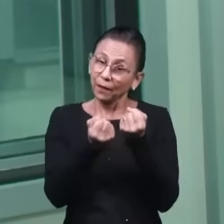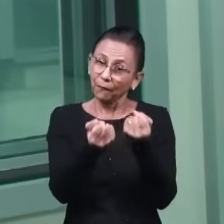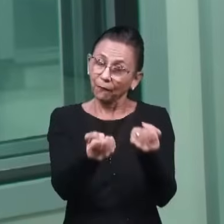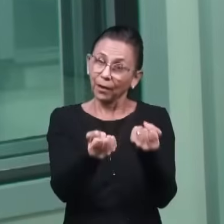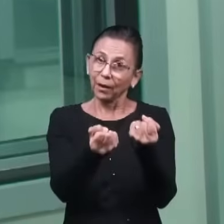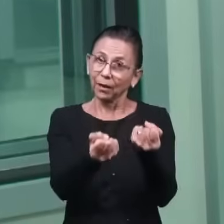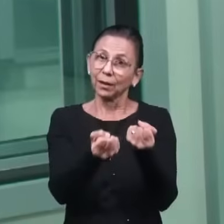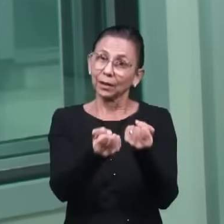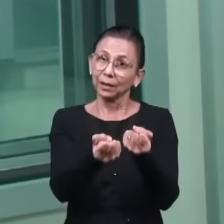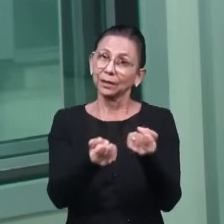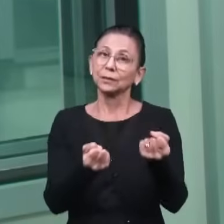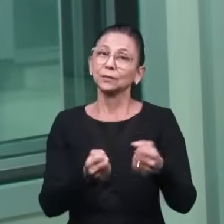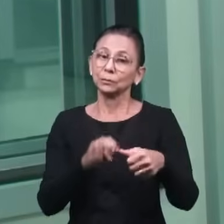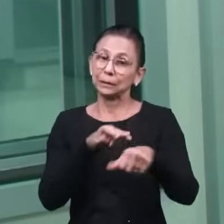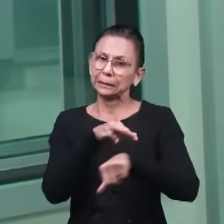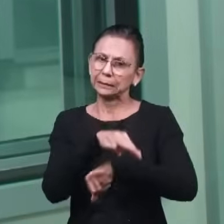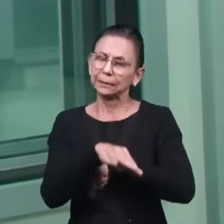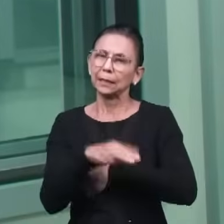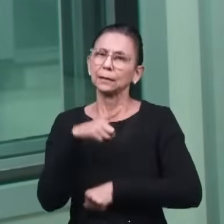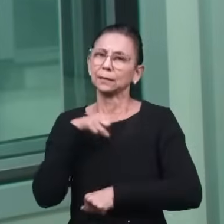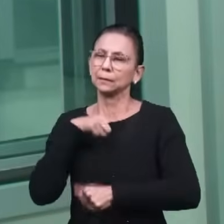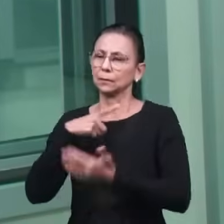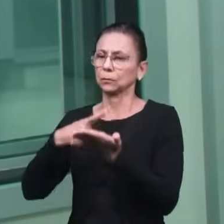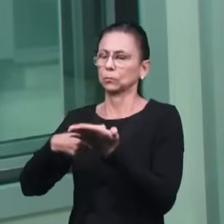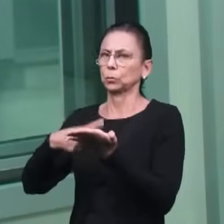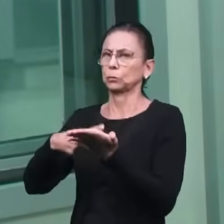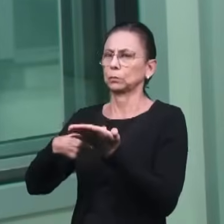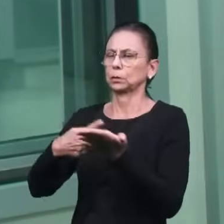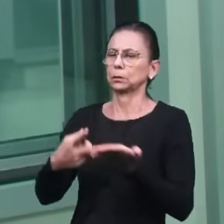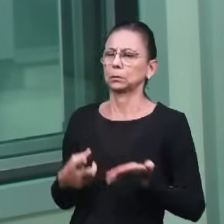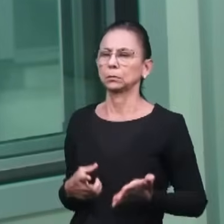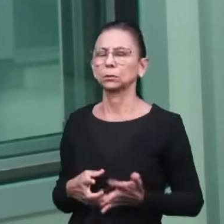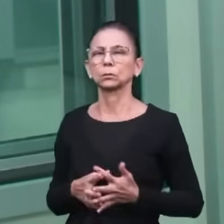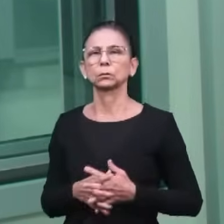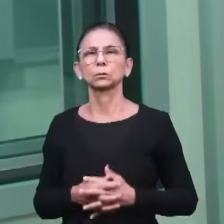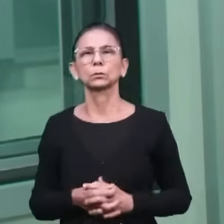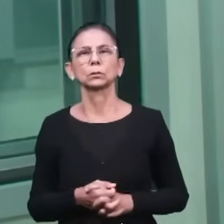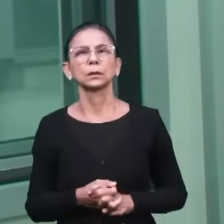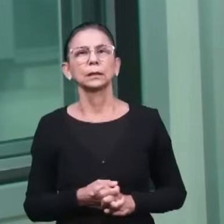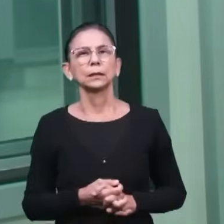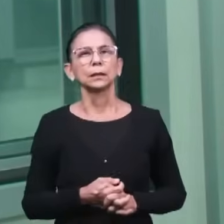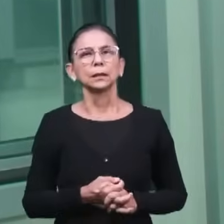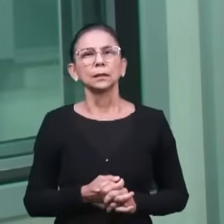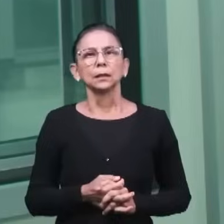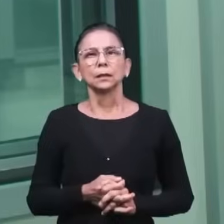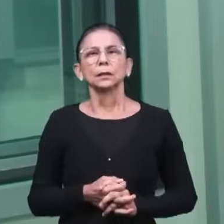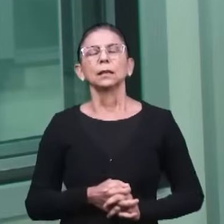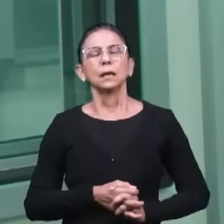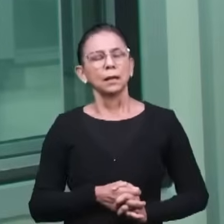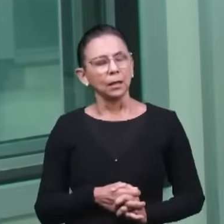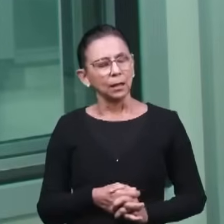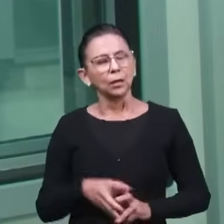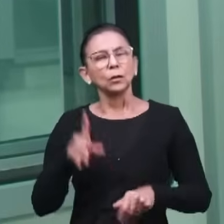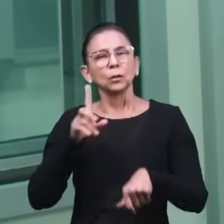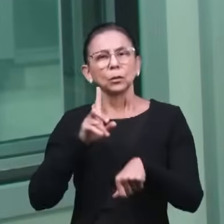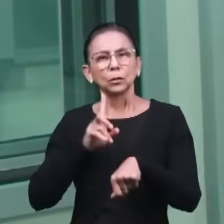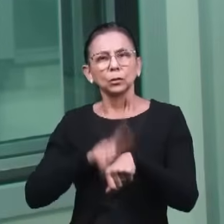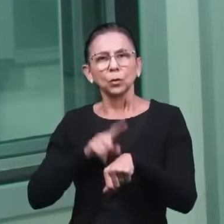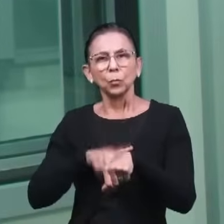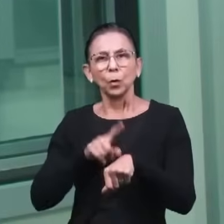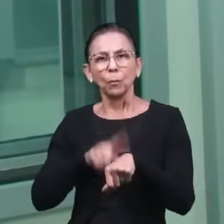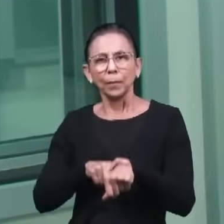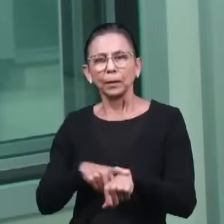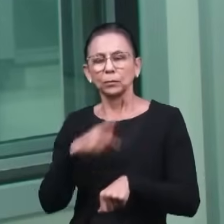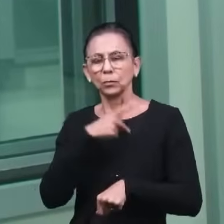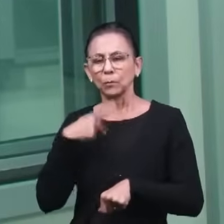com o ministério, elas têm um compromisso com a mensagem. Você sente que você vai para um púlpito, elas vão com você, elas estão ali. Se a mensagem está difícil,